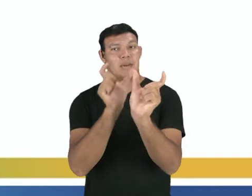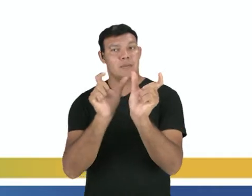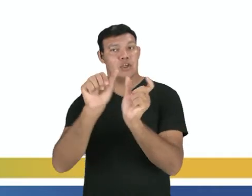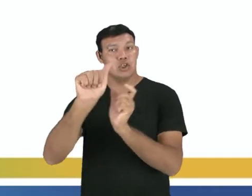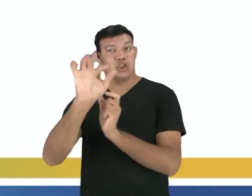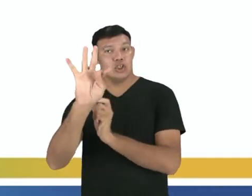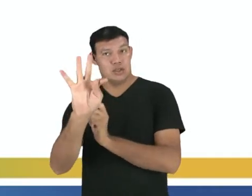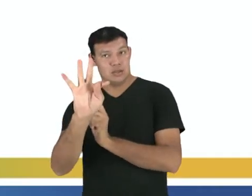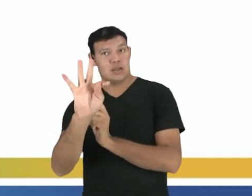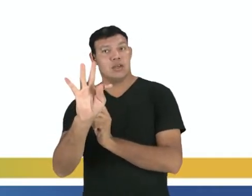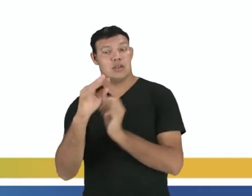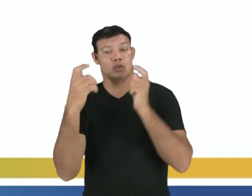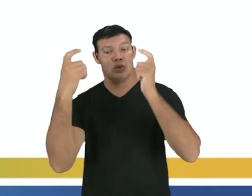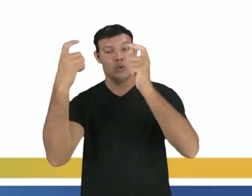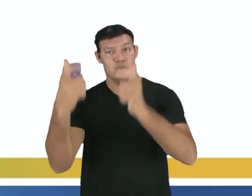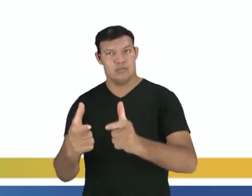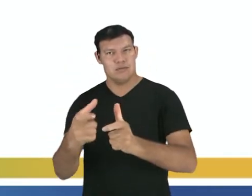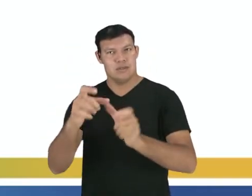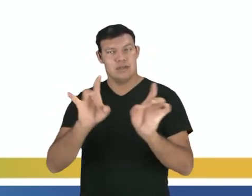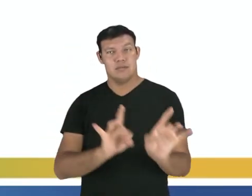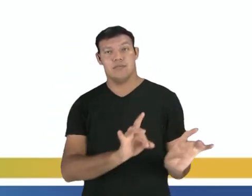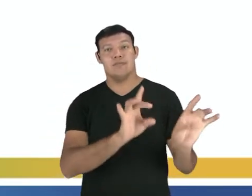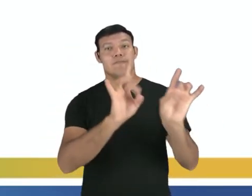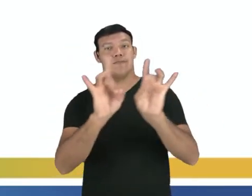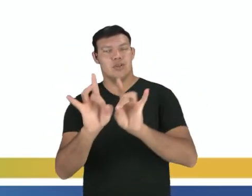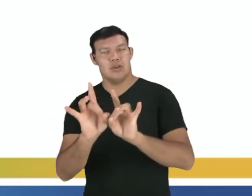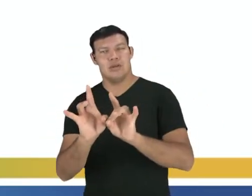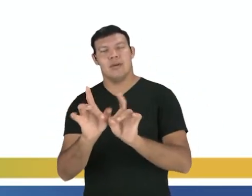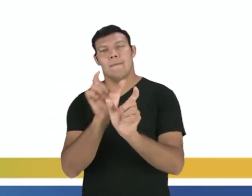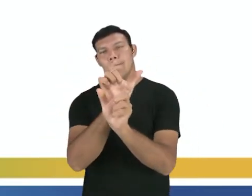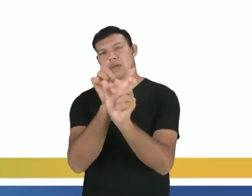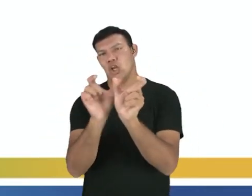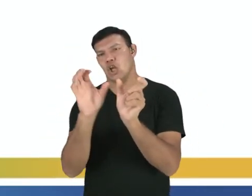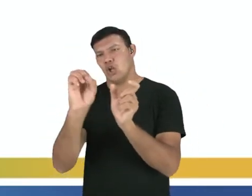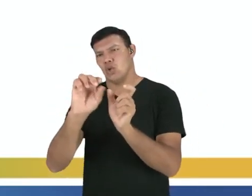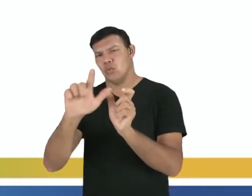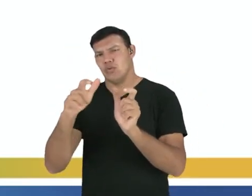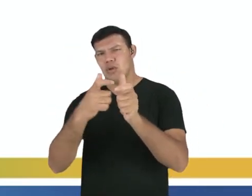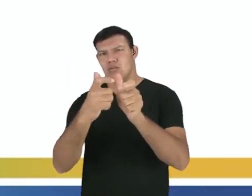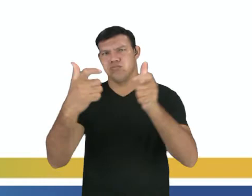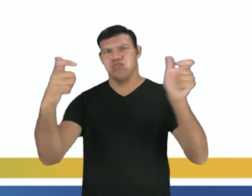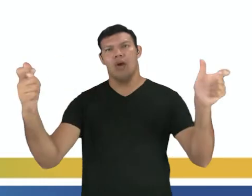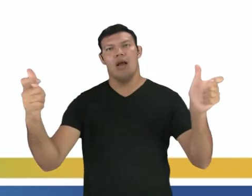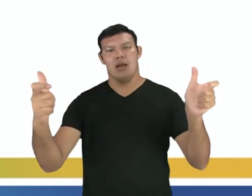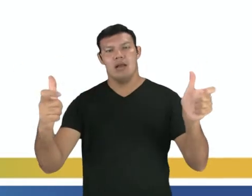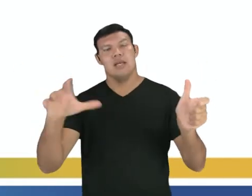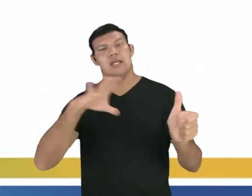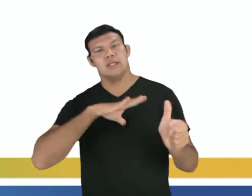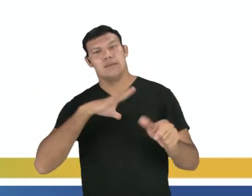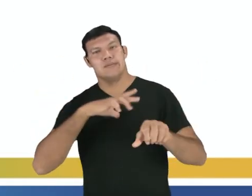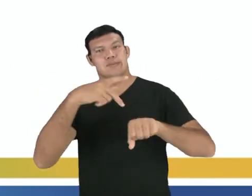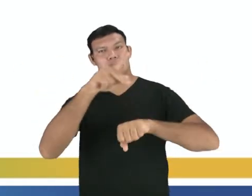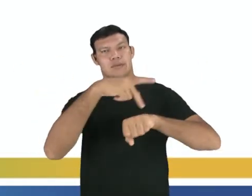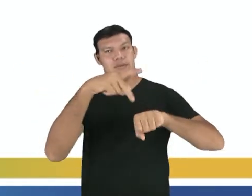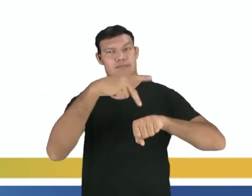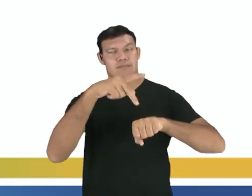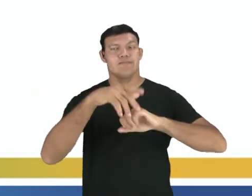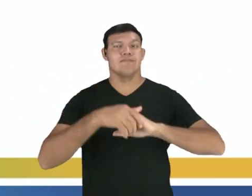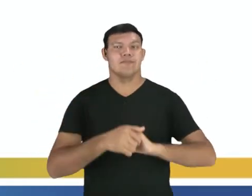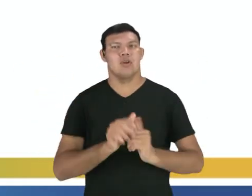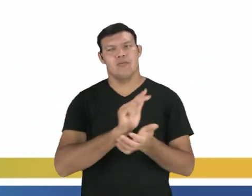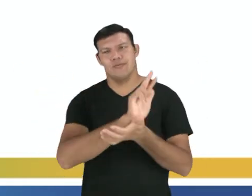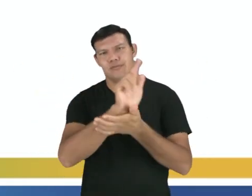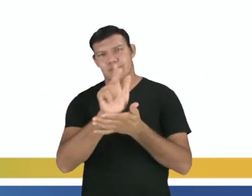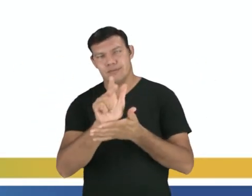lugar específico diferente do ano que é mais abrangente frente calma cidade aí algum pouco mais